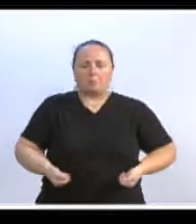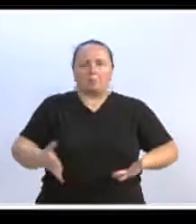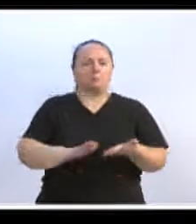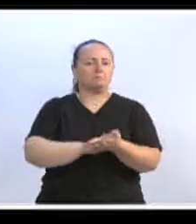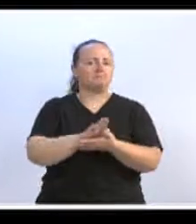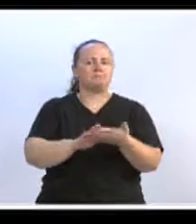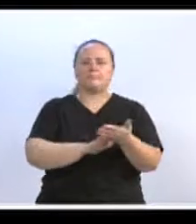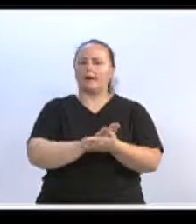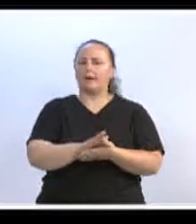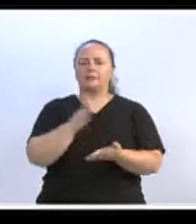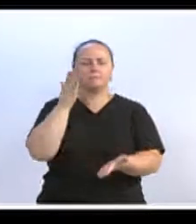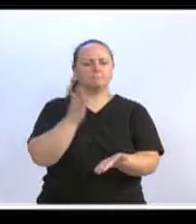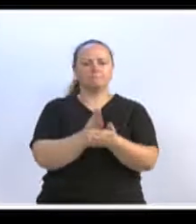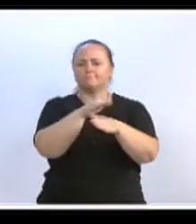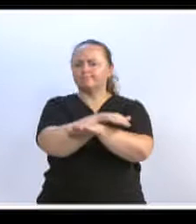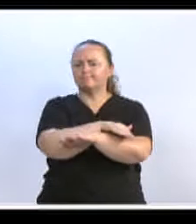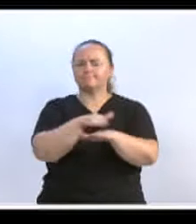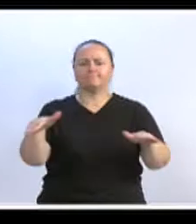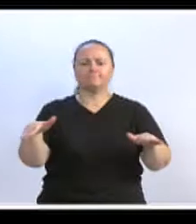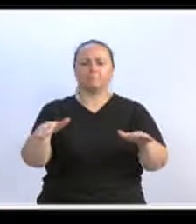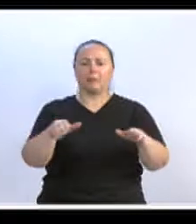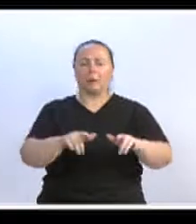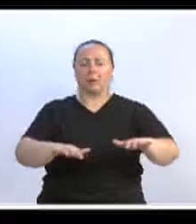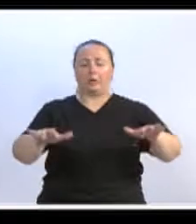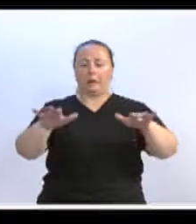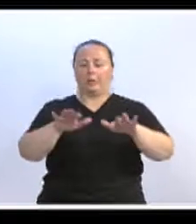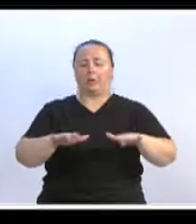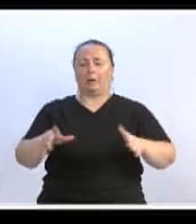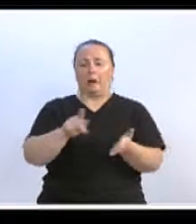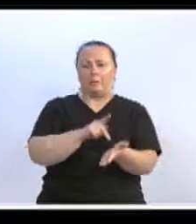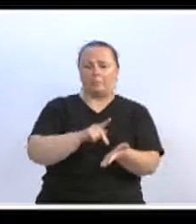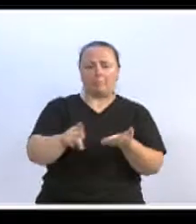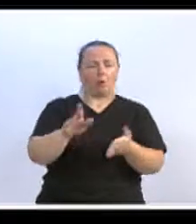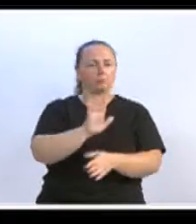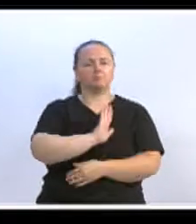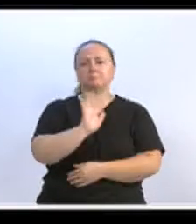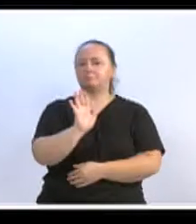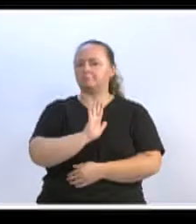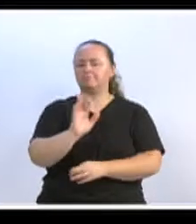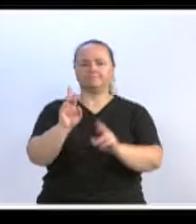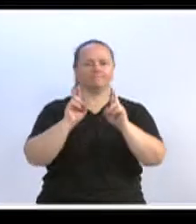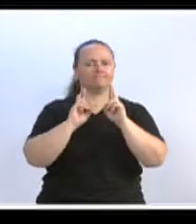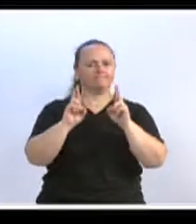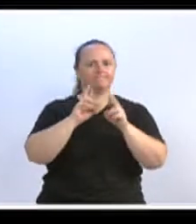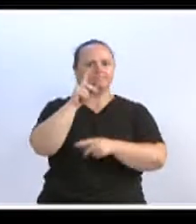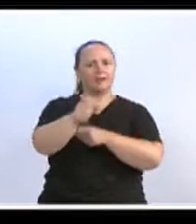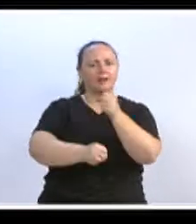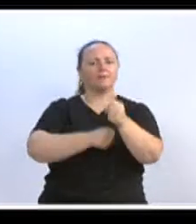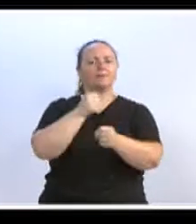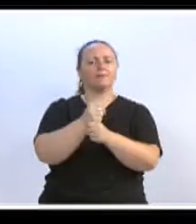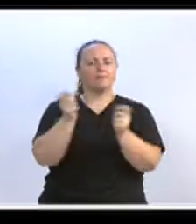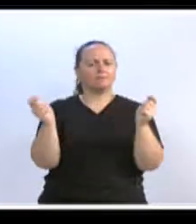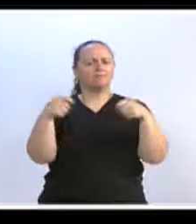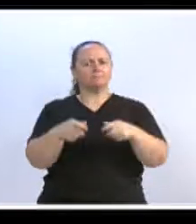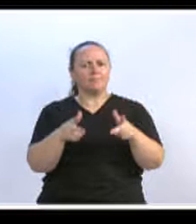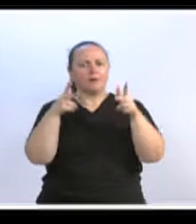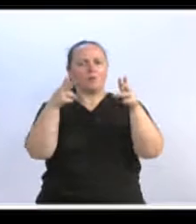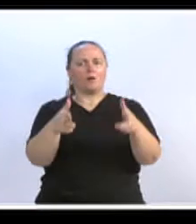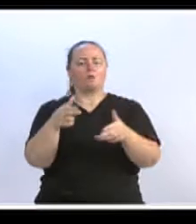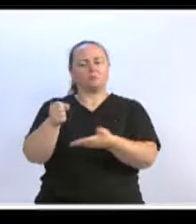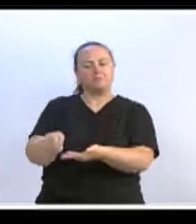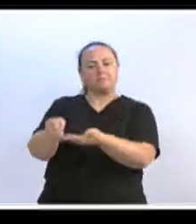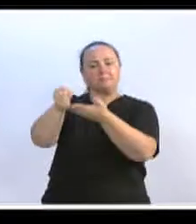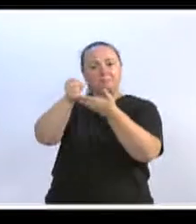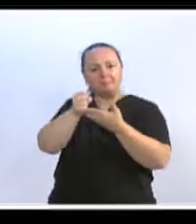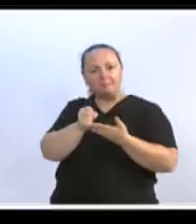o fim da poeira e da lama e dos buracos estamos na expectativa de em 2018 ver outras obras como esta sendo possíveis com o apoio do tipo do deputado